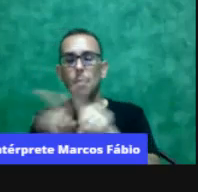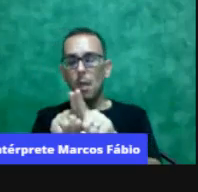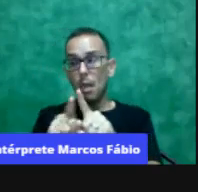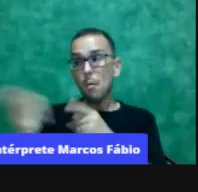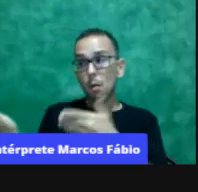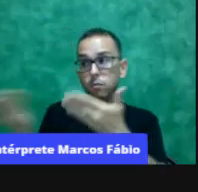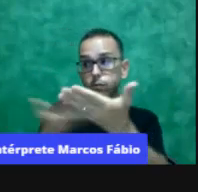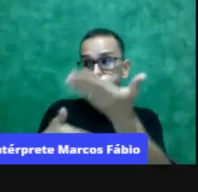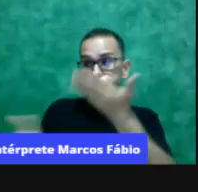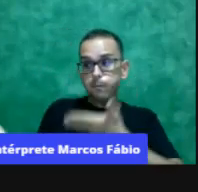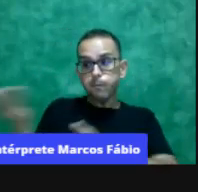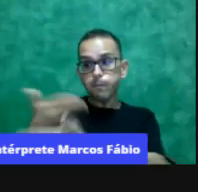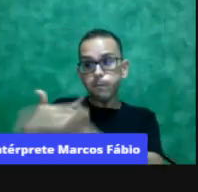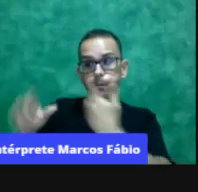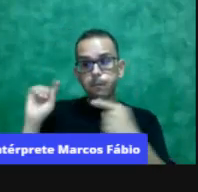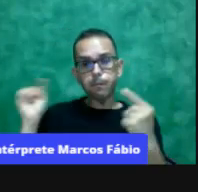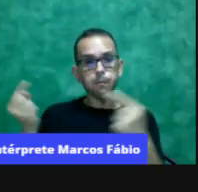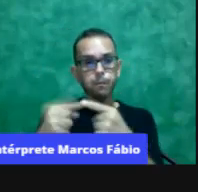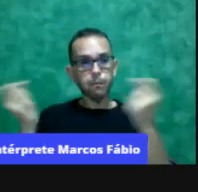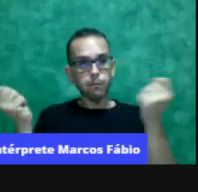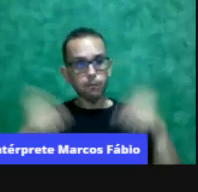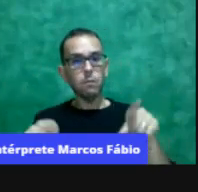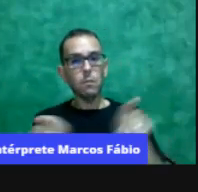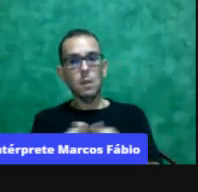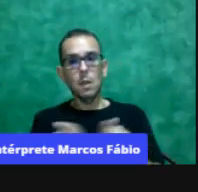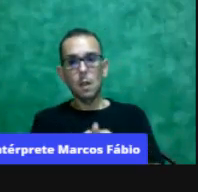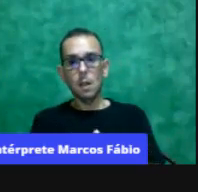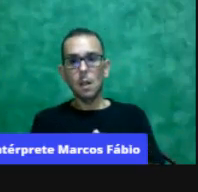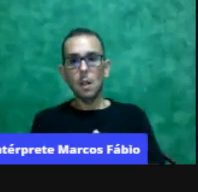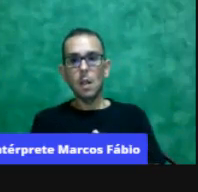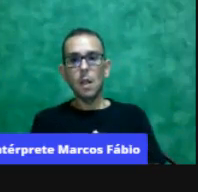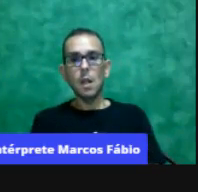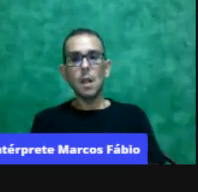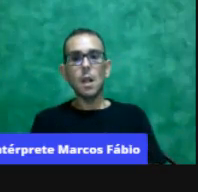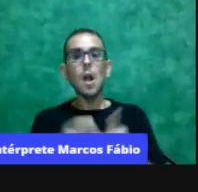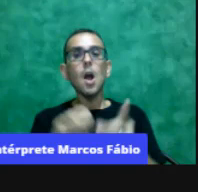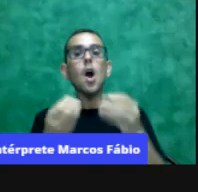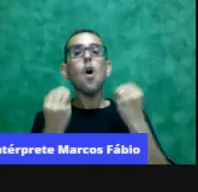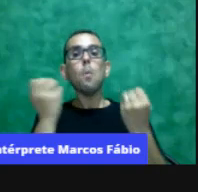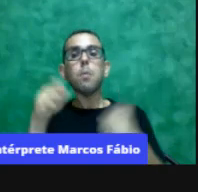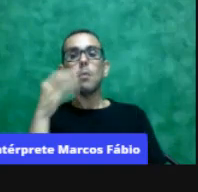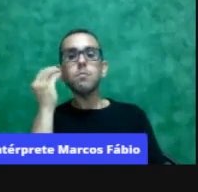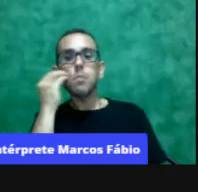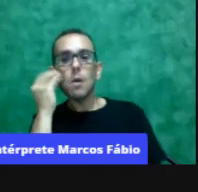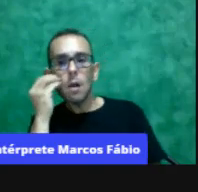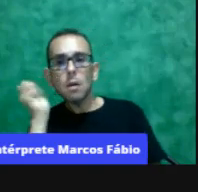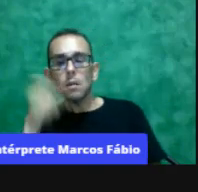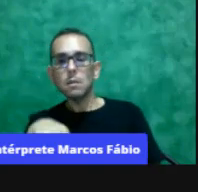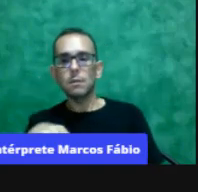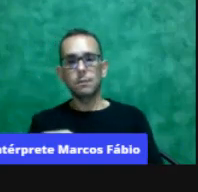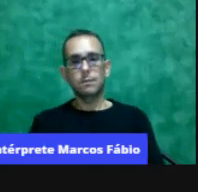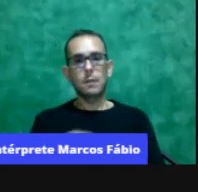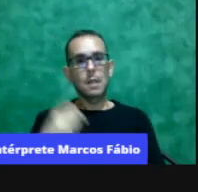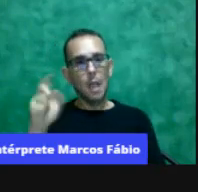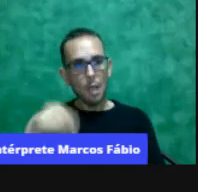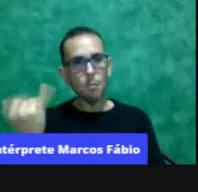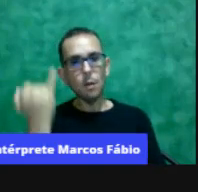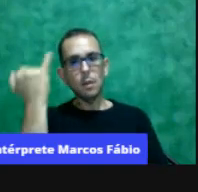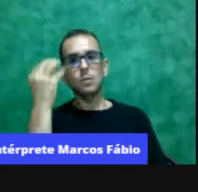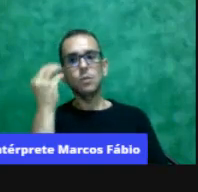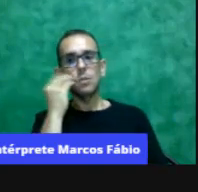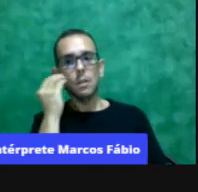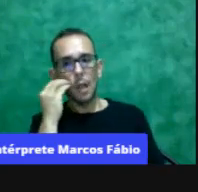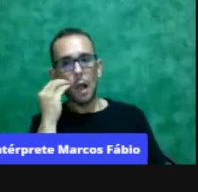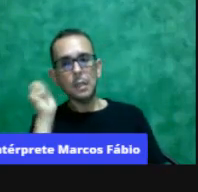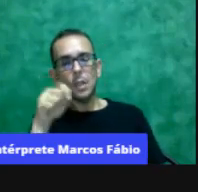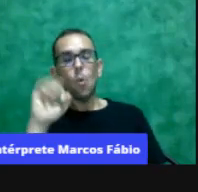outros professores que já usam, né? Como é que eu posso testar isso? Né? É importante que eu teste. Quando eu vou fazer alguma coisa,